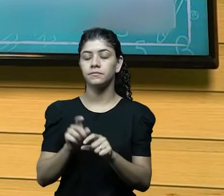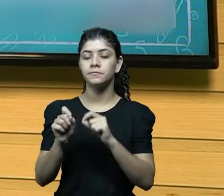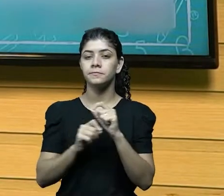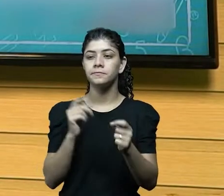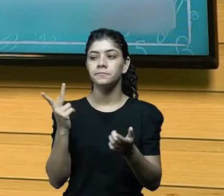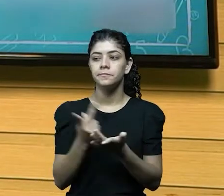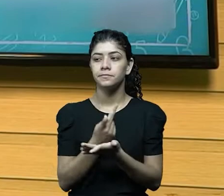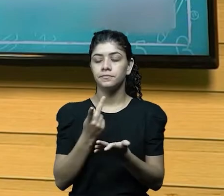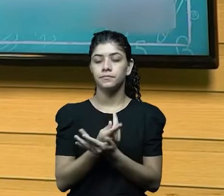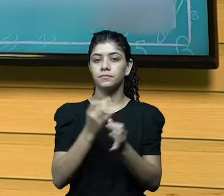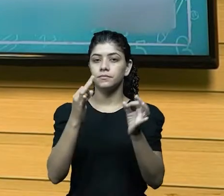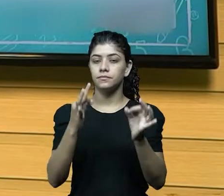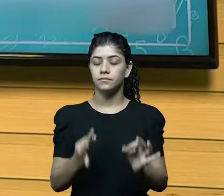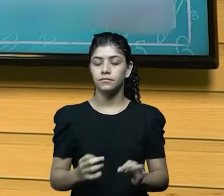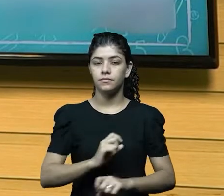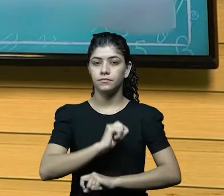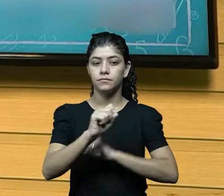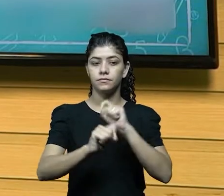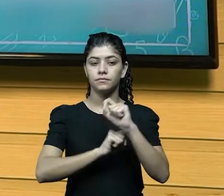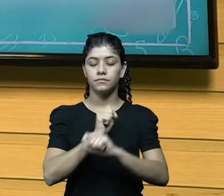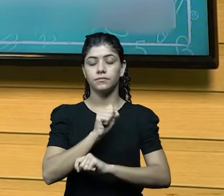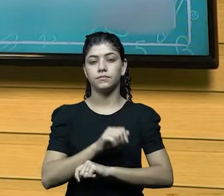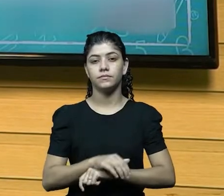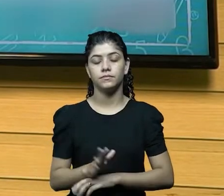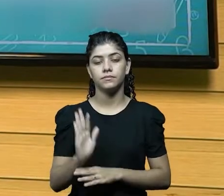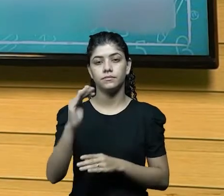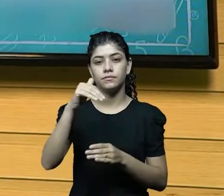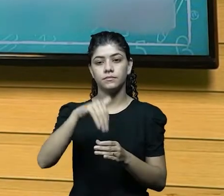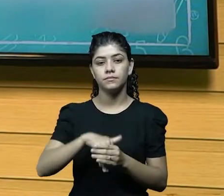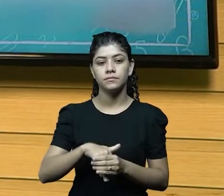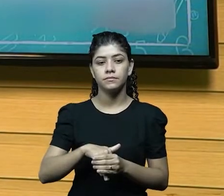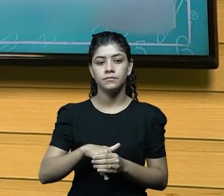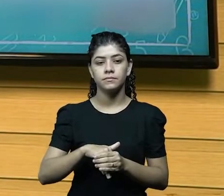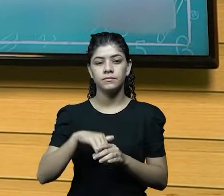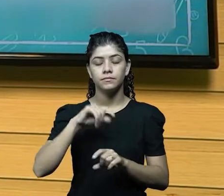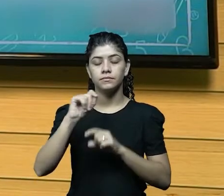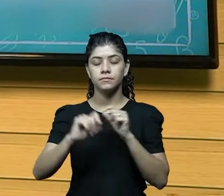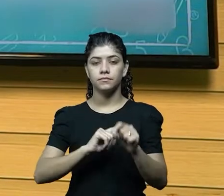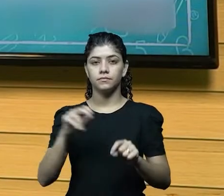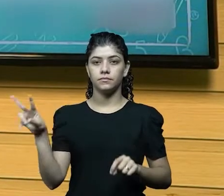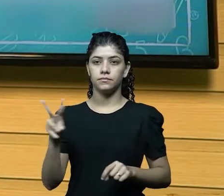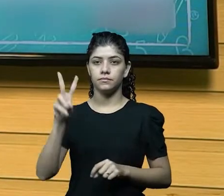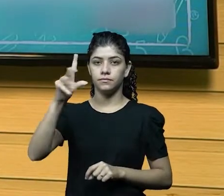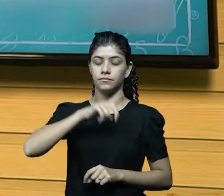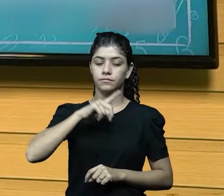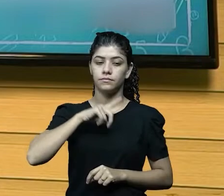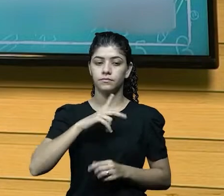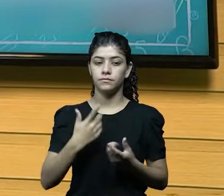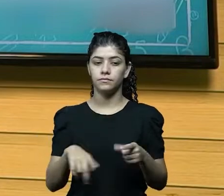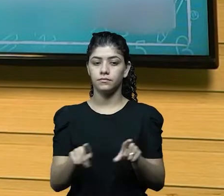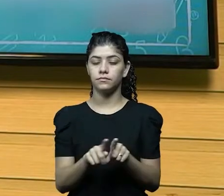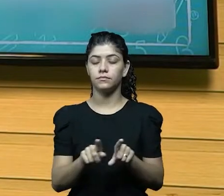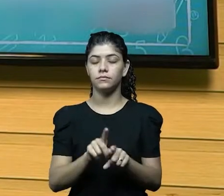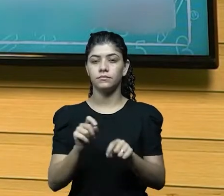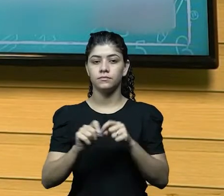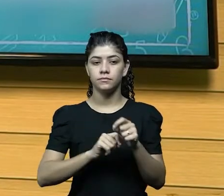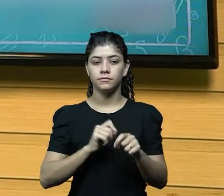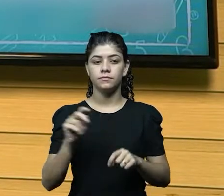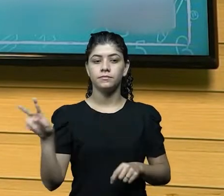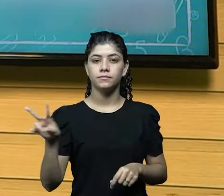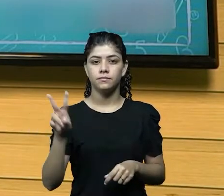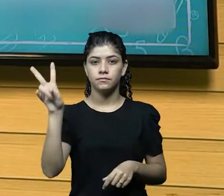erro aceitável, que é aquele que dentro do valor que se quer obter, ele está dentro do